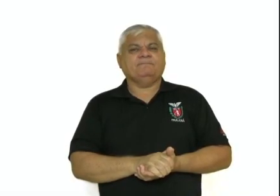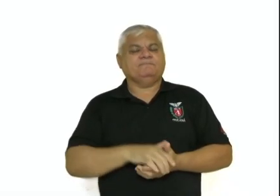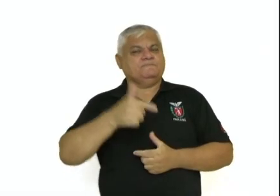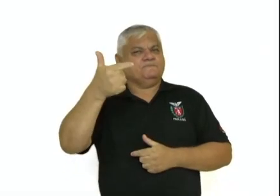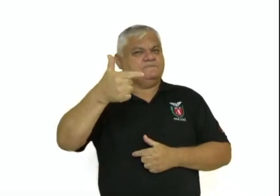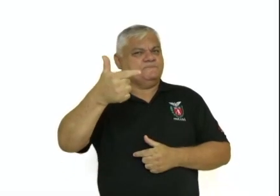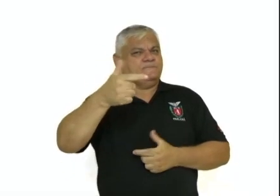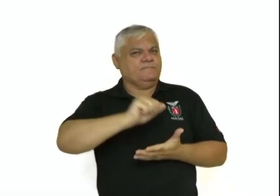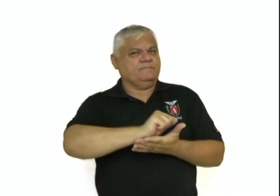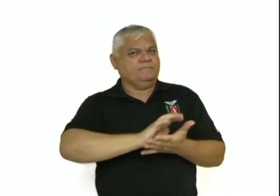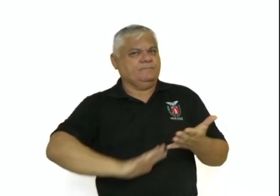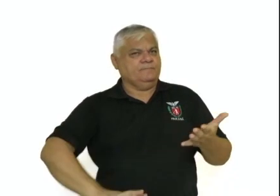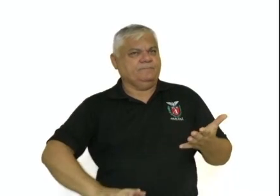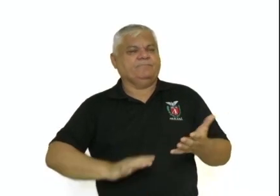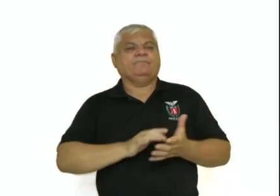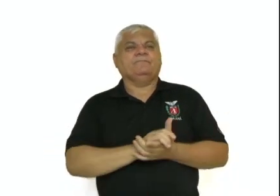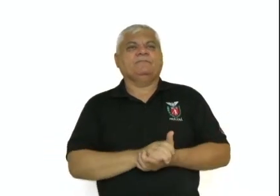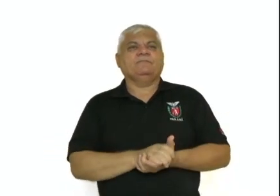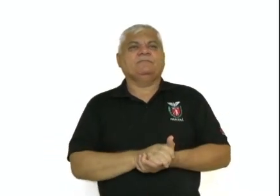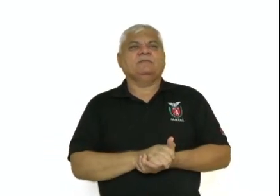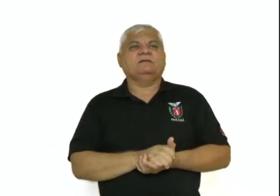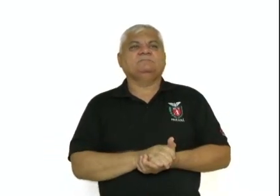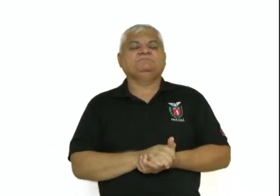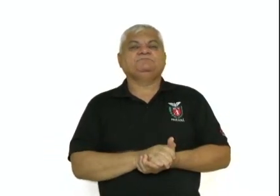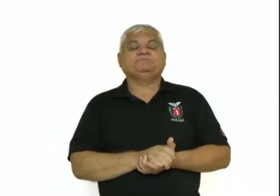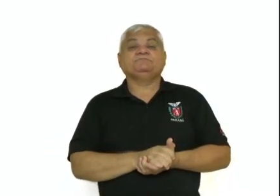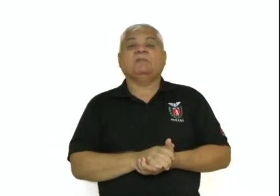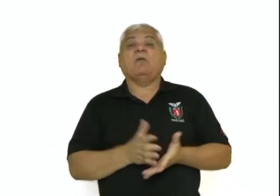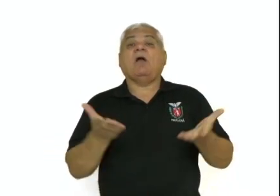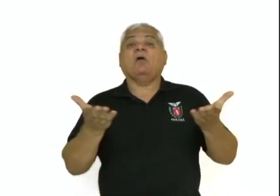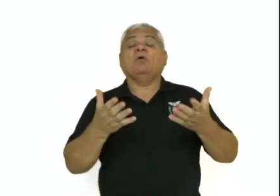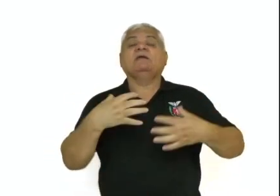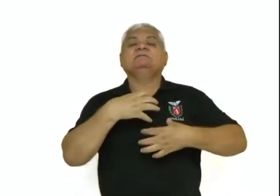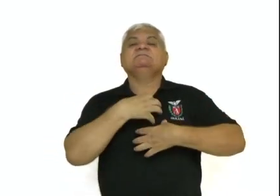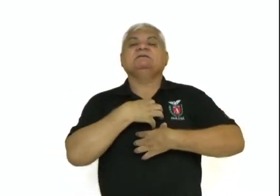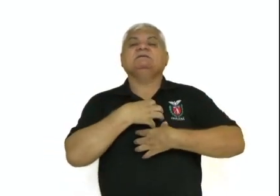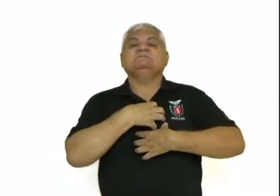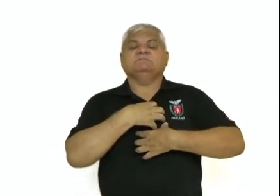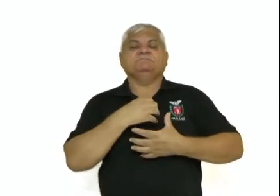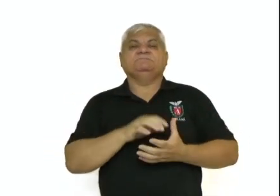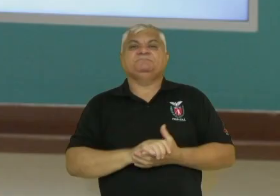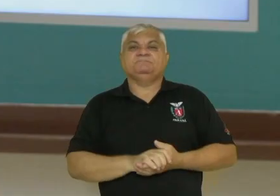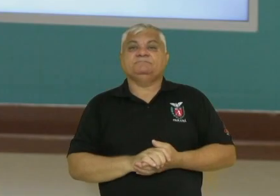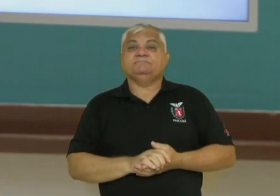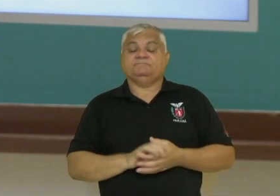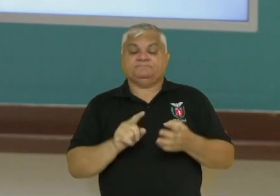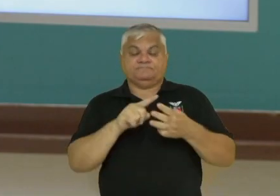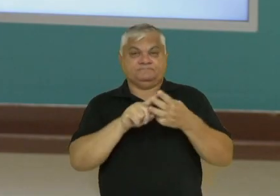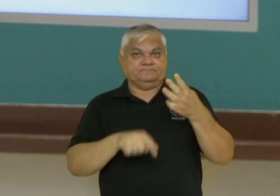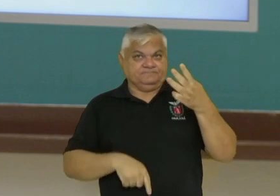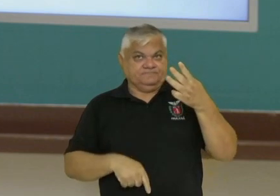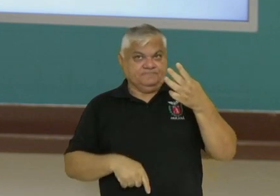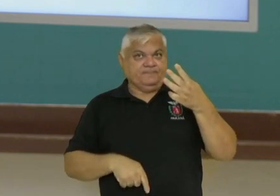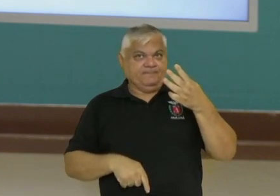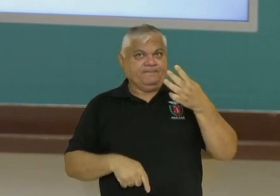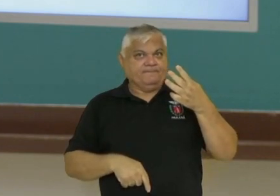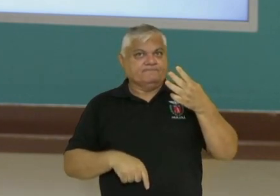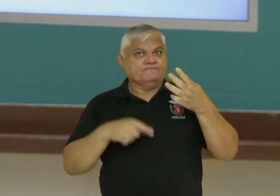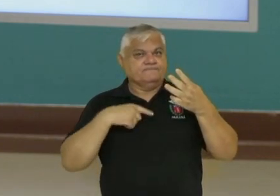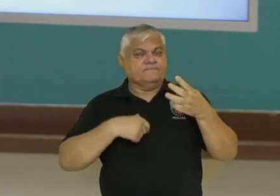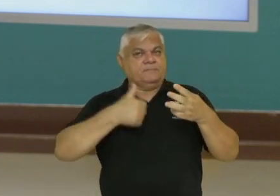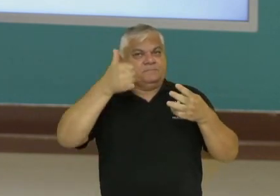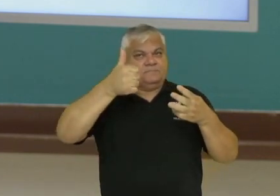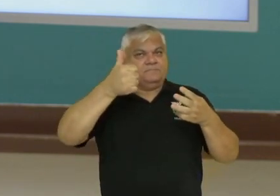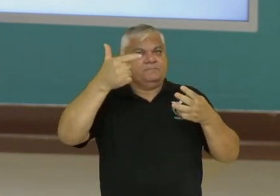Vamos para a nossa segunda atividade, pessoal, essa hora de sentir o corpo. Ela tem 3 partes, essa nossa